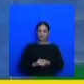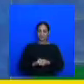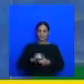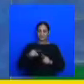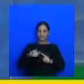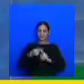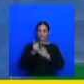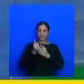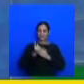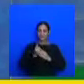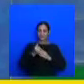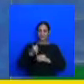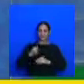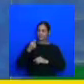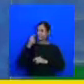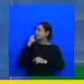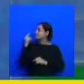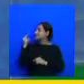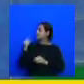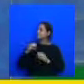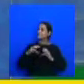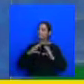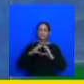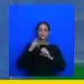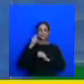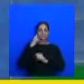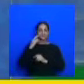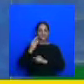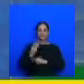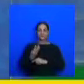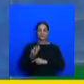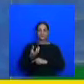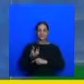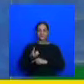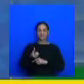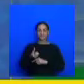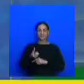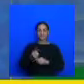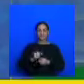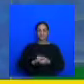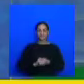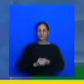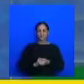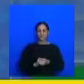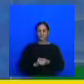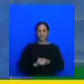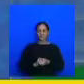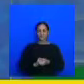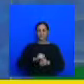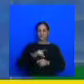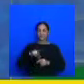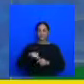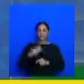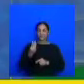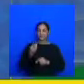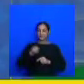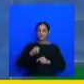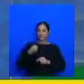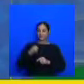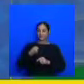Mais um número chegando. Bola rosa 46. Rosa número 46. Foram sorteados